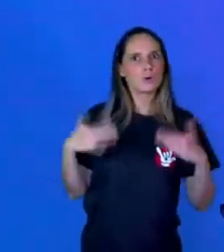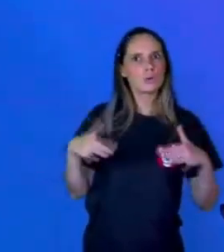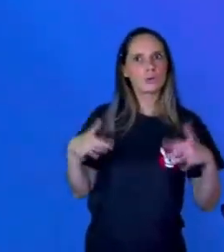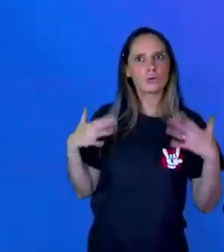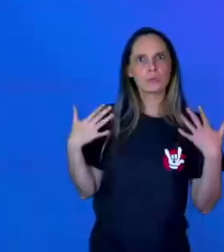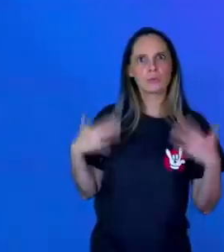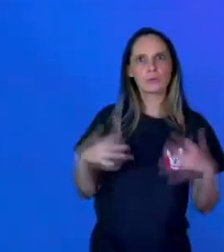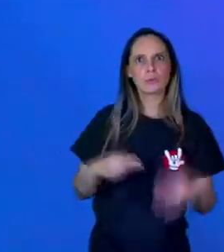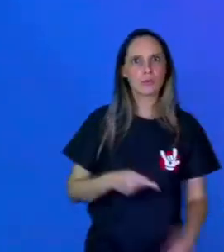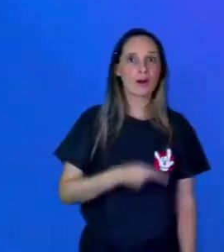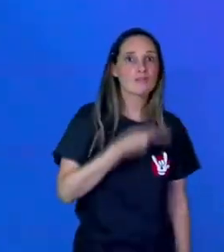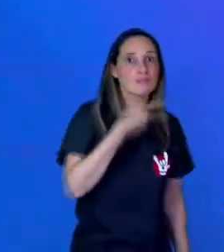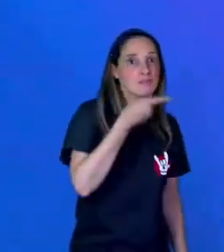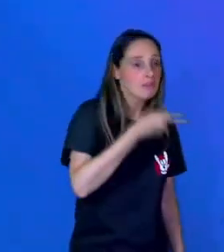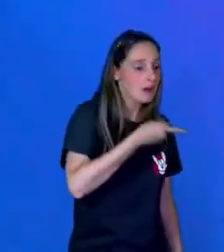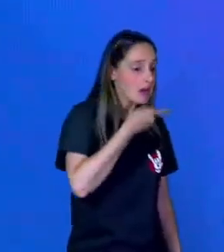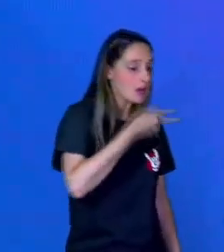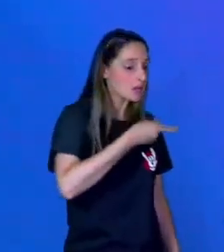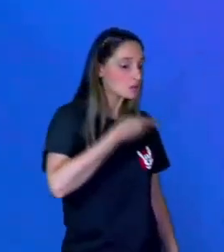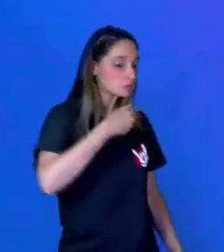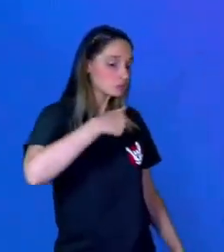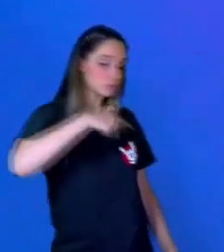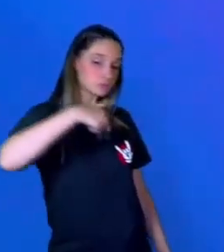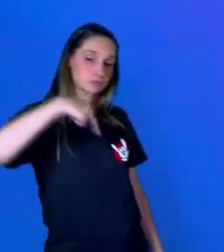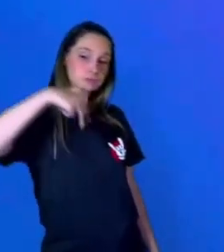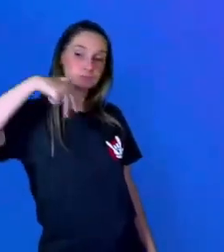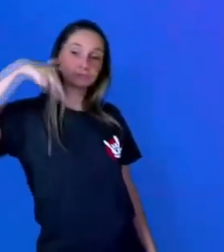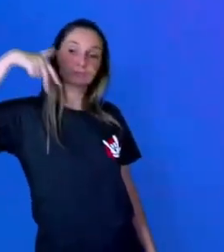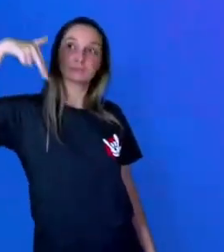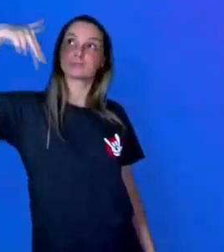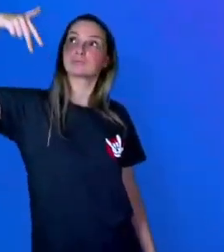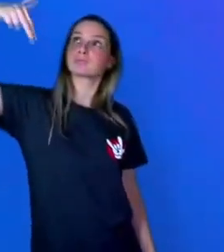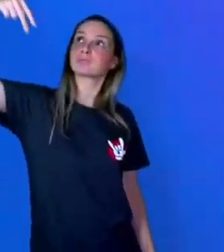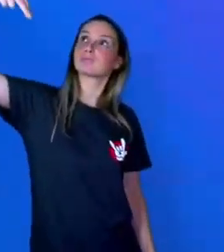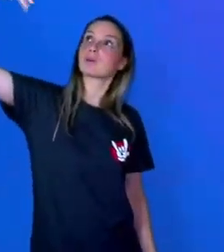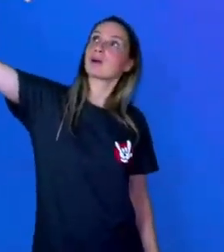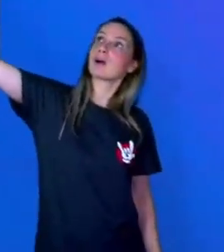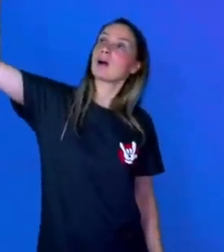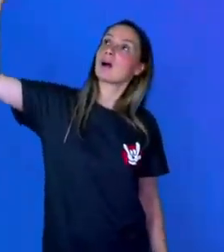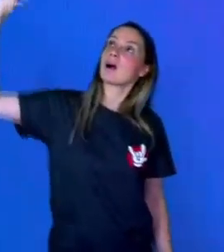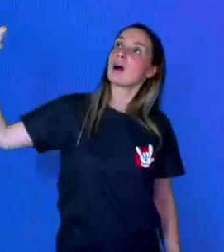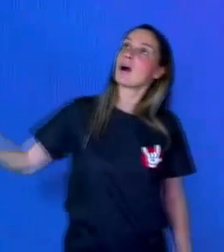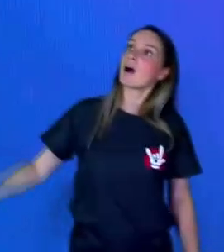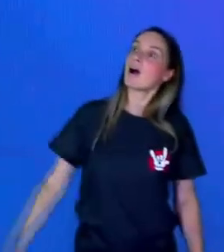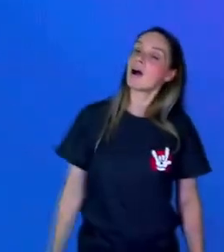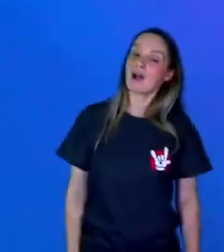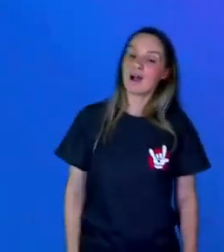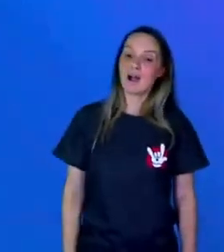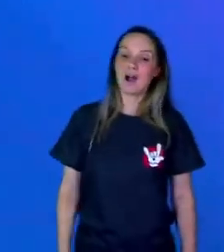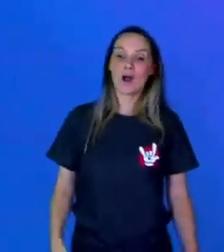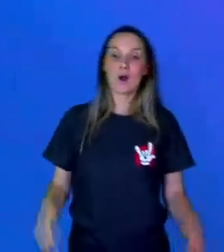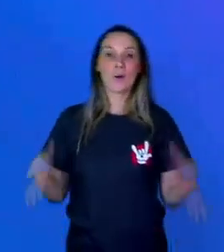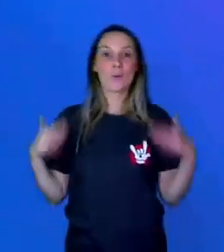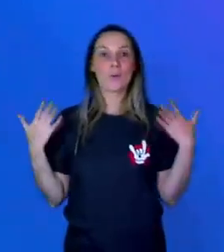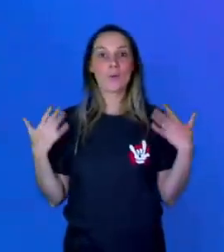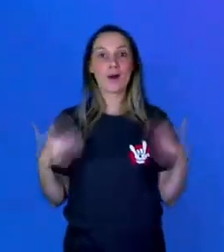Ele vai falando e vai subindo. Ele está em carne, cara. Tem um homem subindo aos